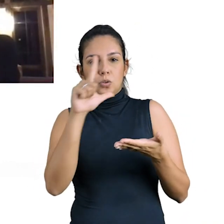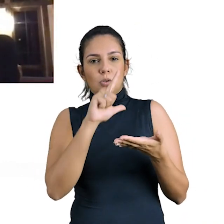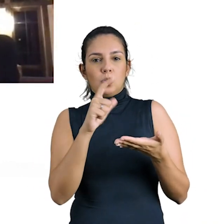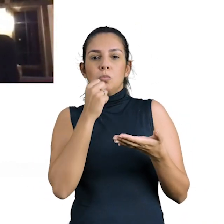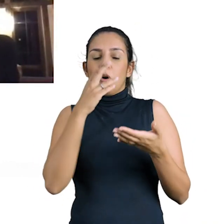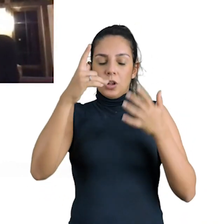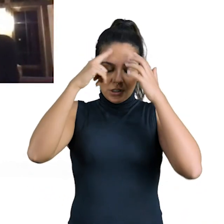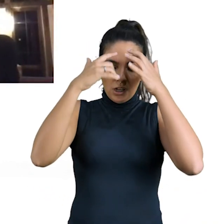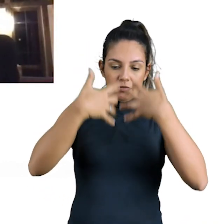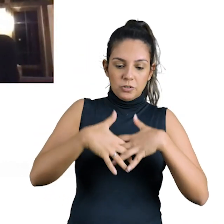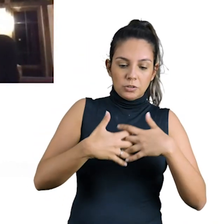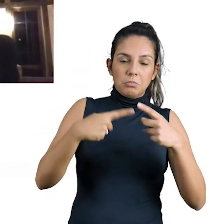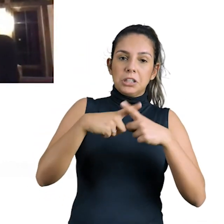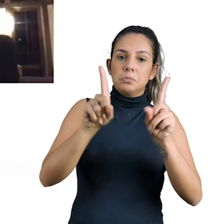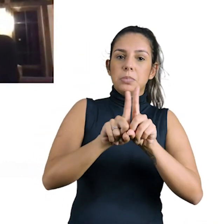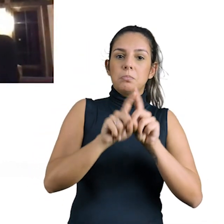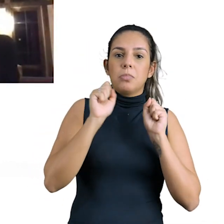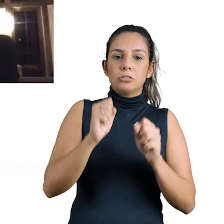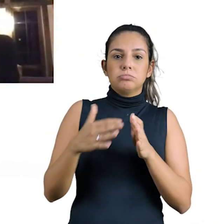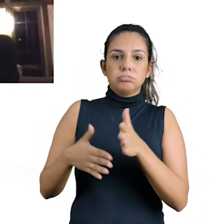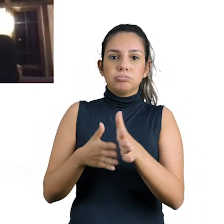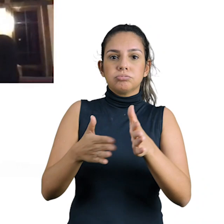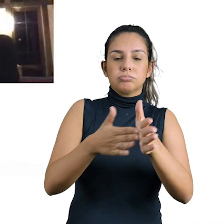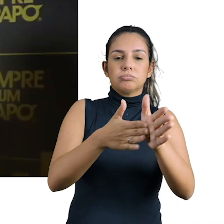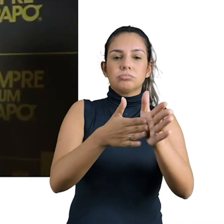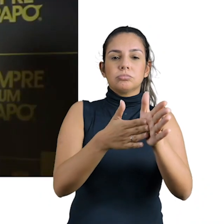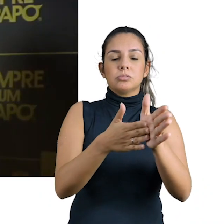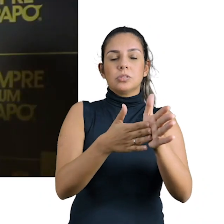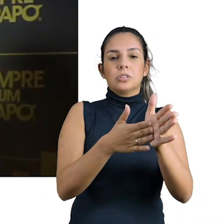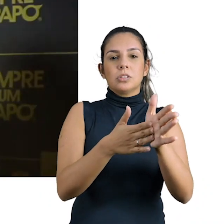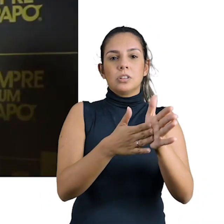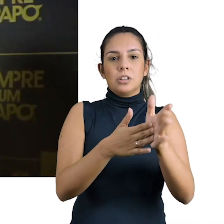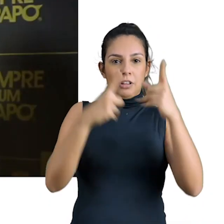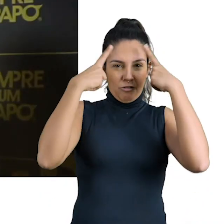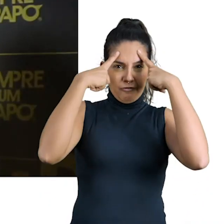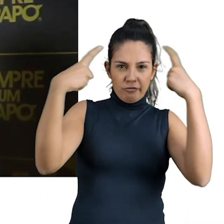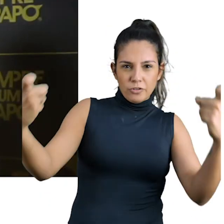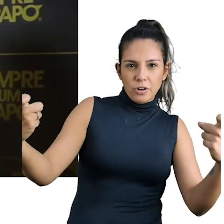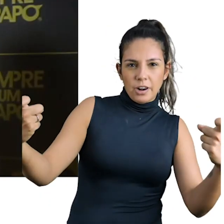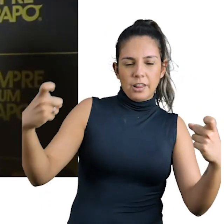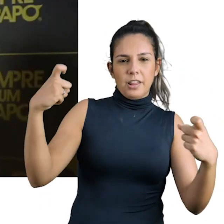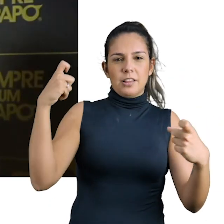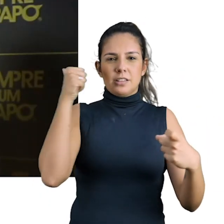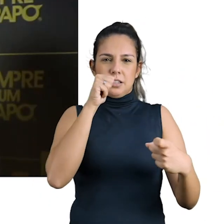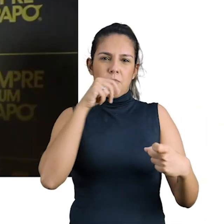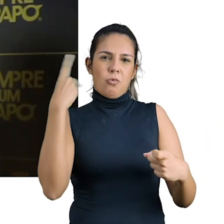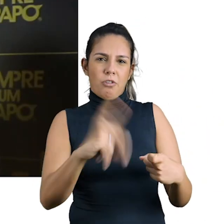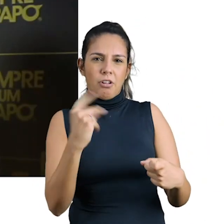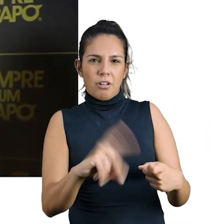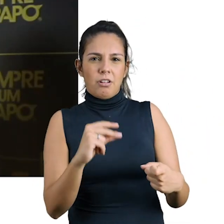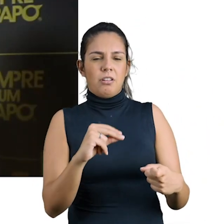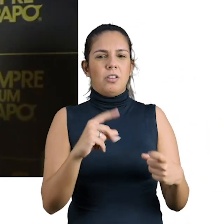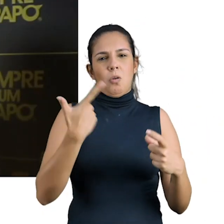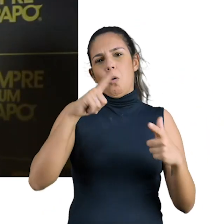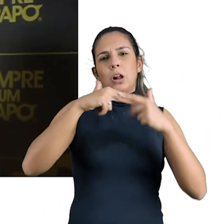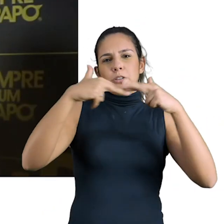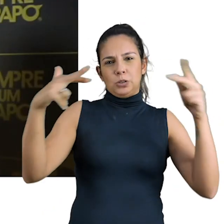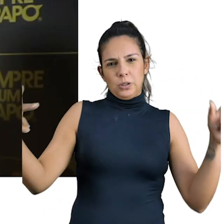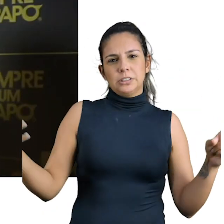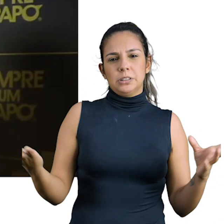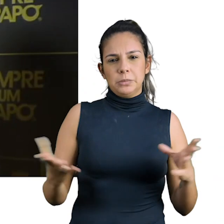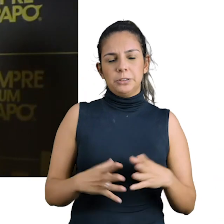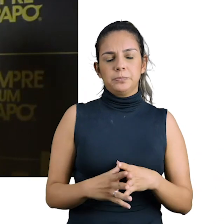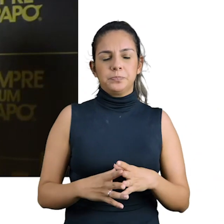boas reflexões, mas também pode conduzir à violência doméstica, entre outras coisas piores, né, o que